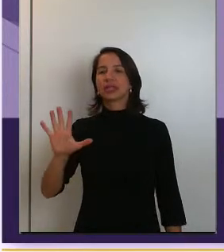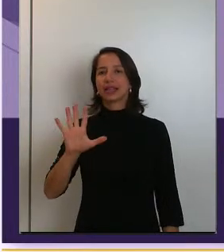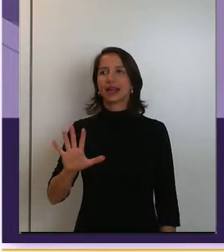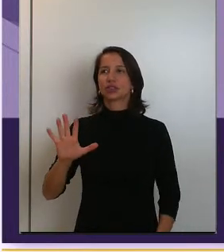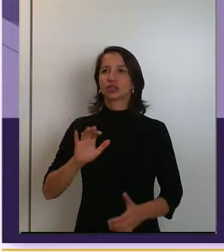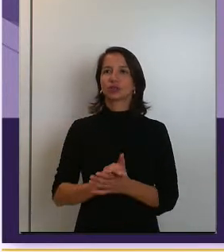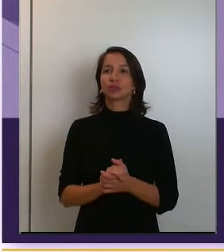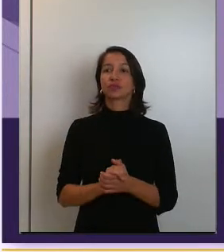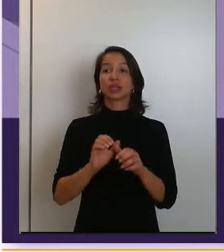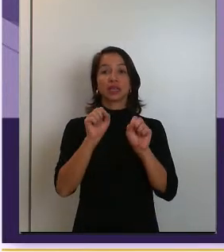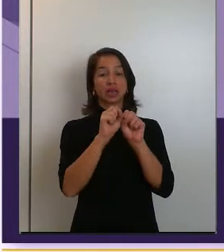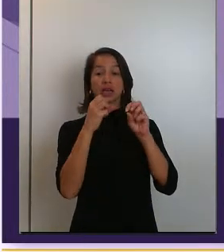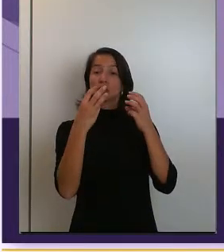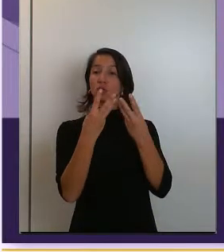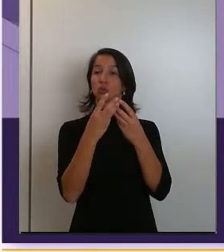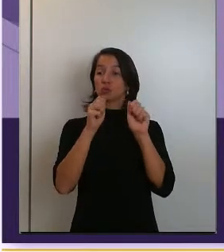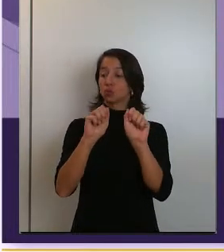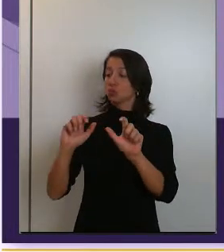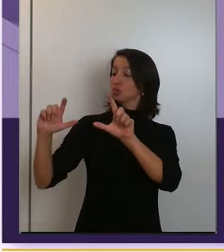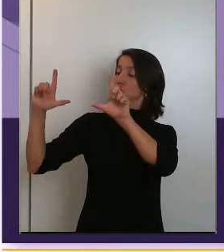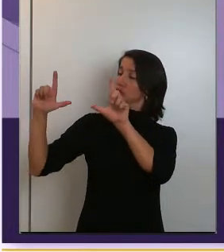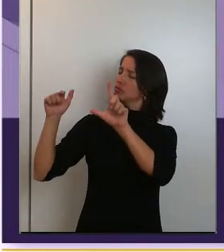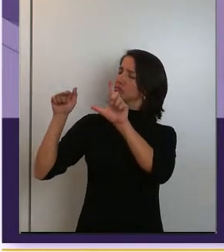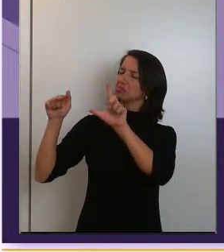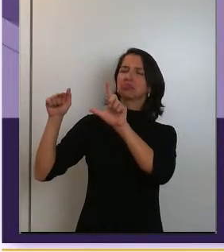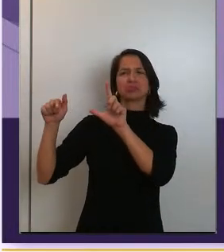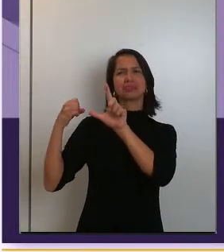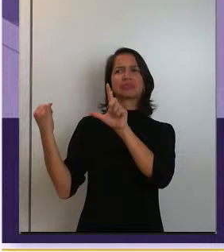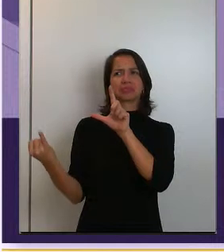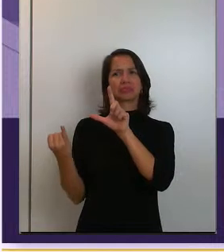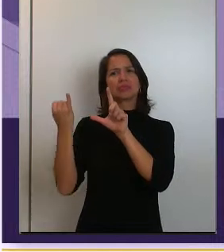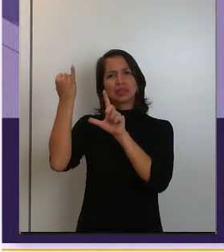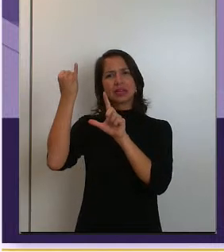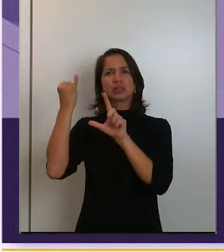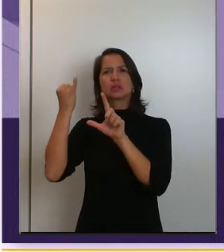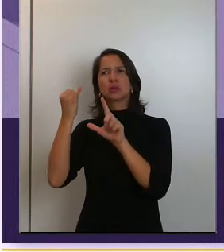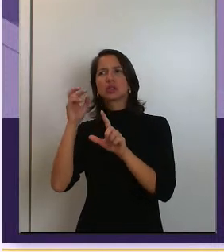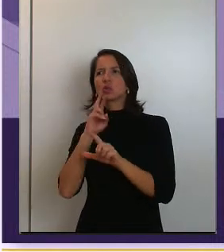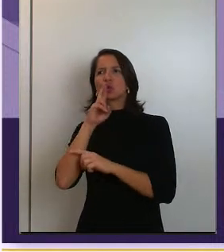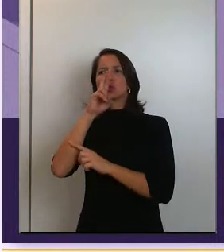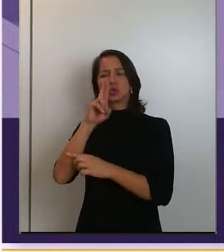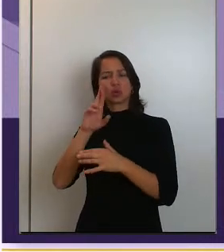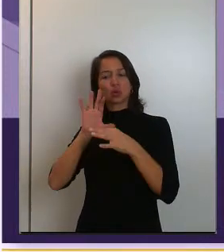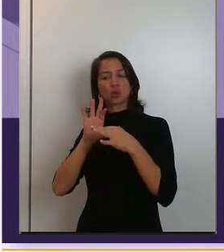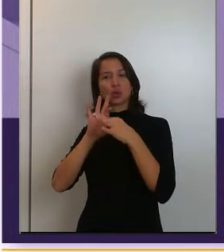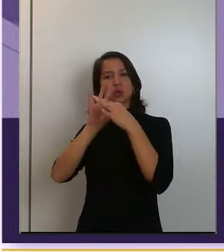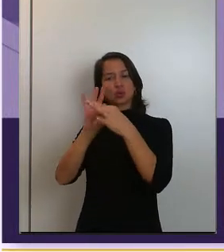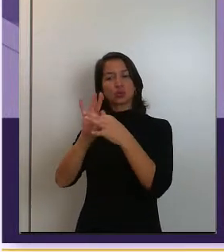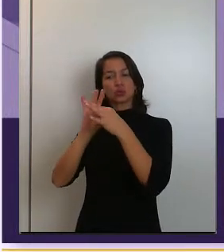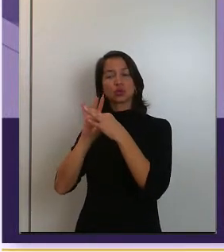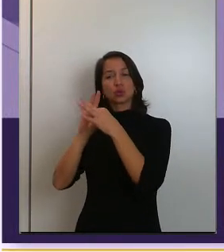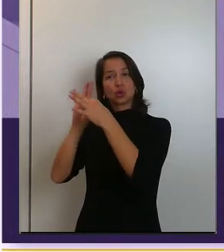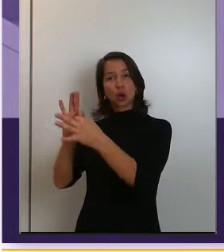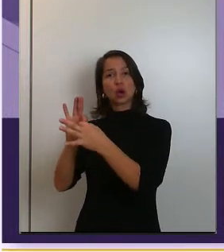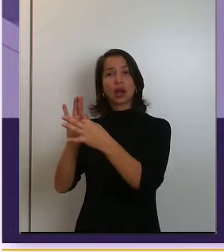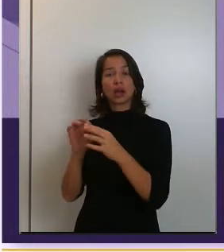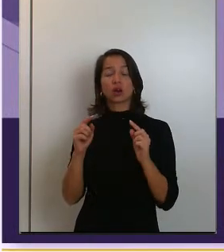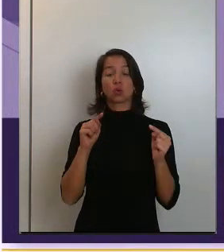slides mais emblemáticos dos resultados e que se conecta diretamente com o motivo da gente estar conversando aqui